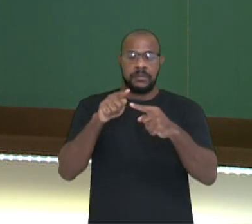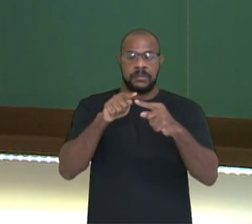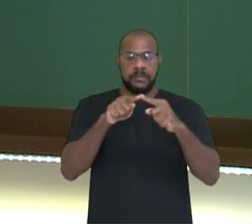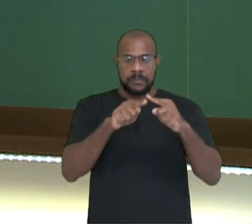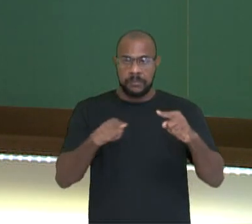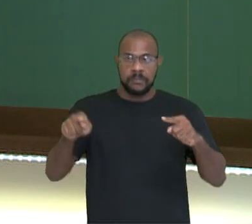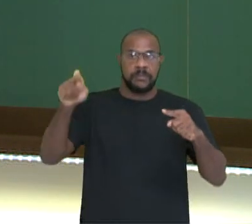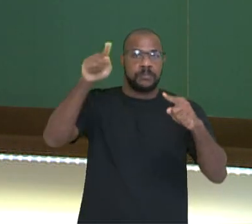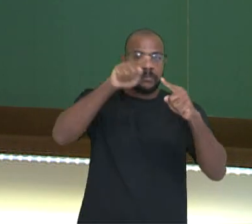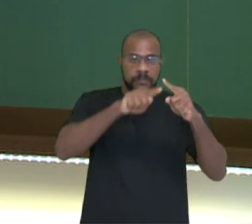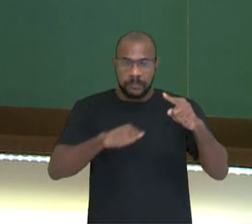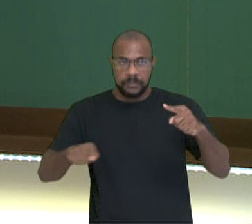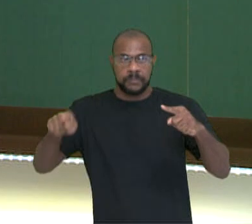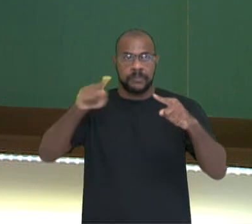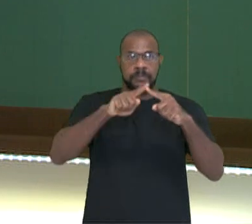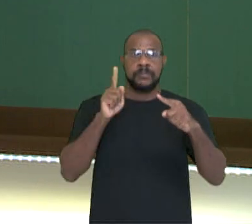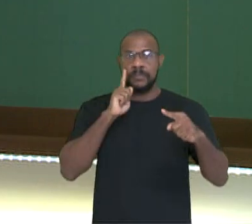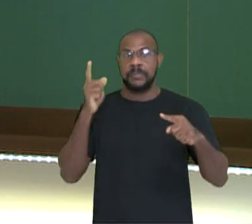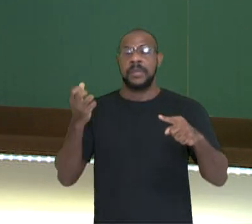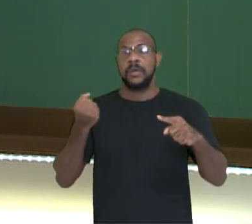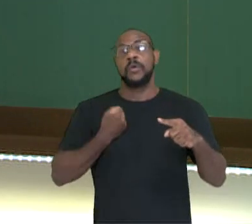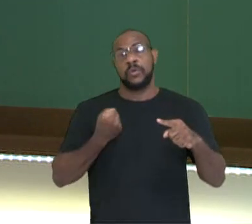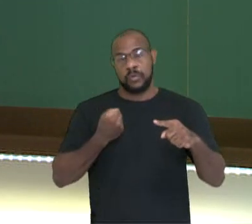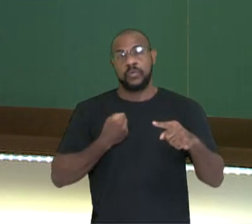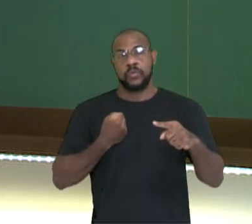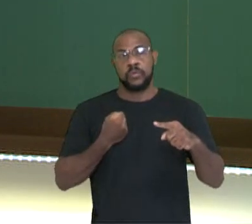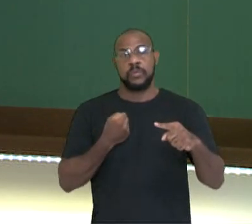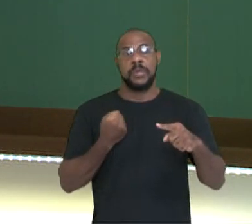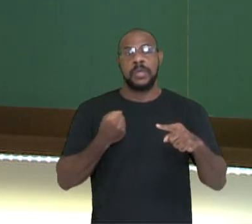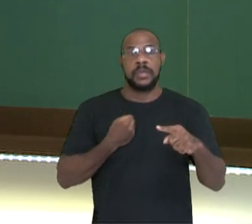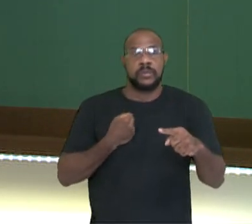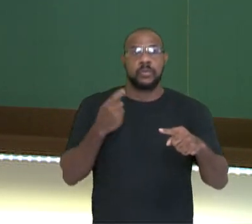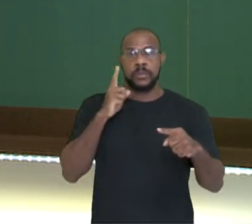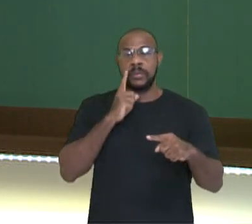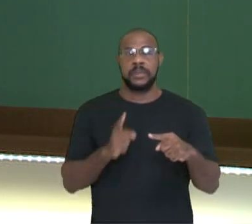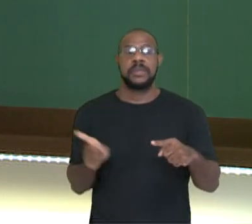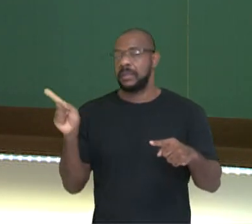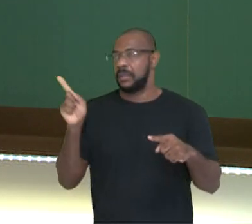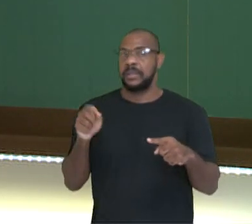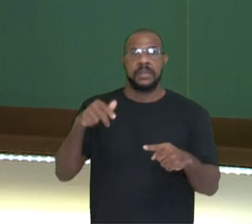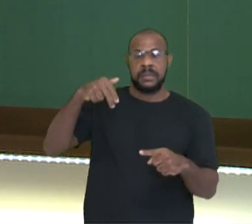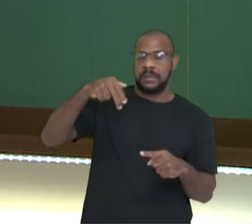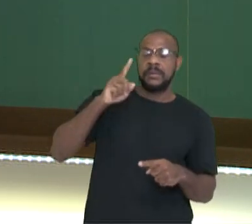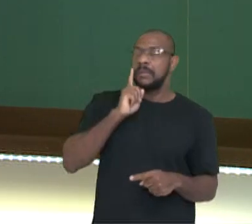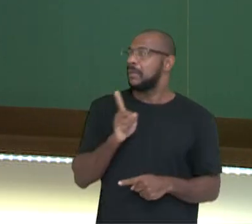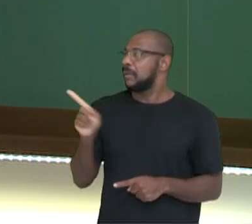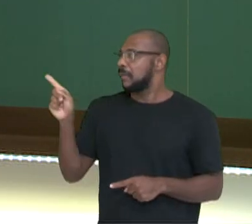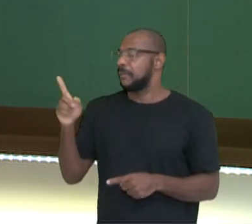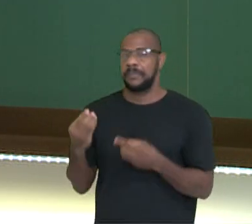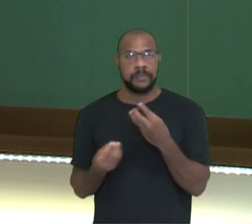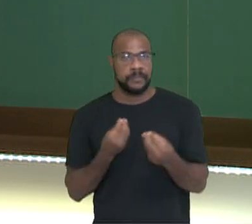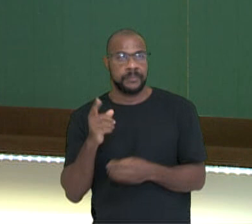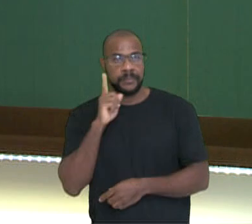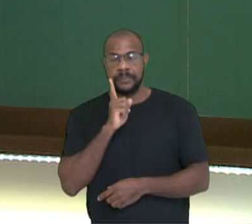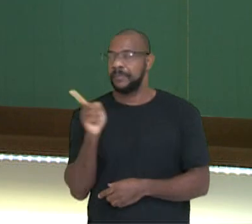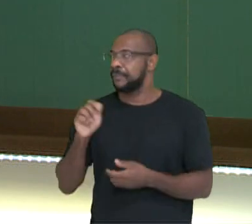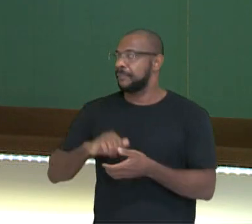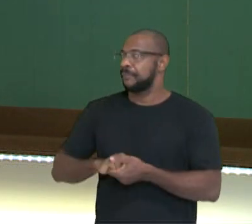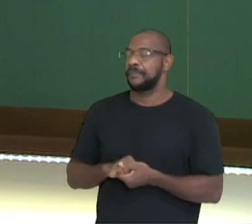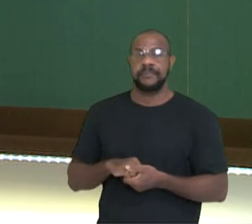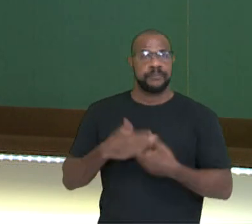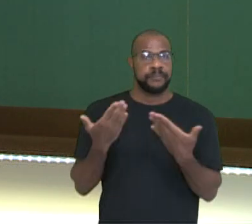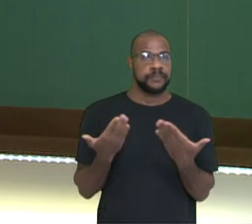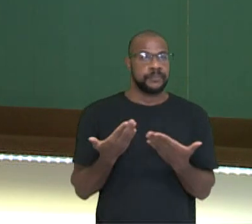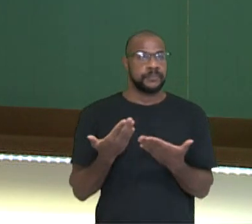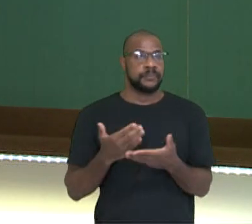É um número inteiro, porque pode ser tanto positivo quanto negativo. Lembrando que na circunferência trigonométrica, o sentido